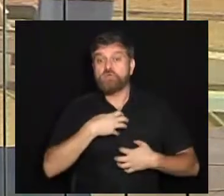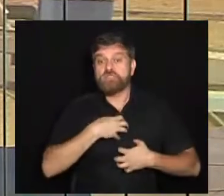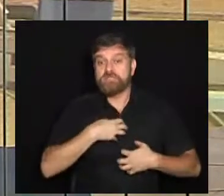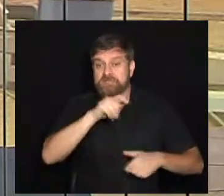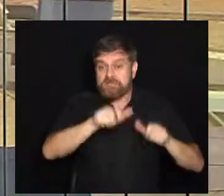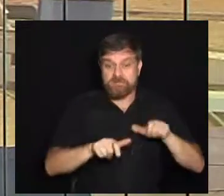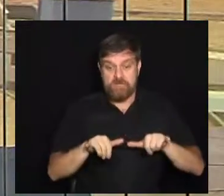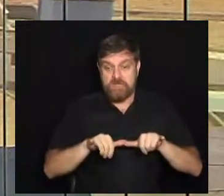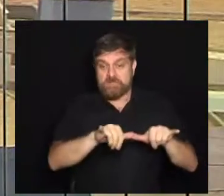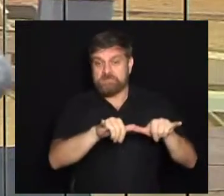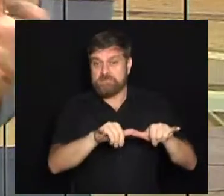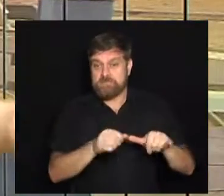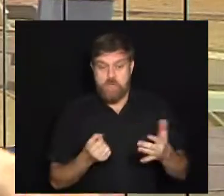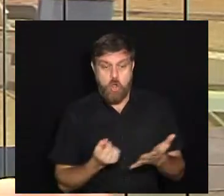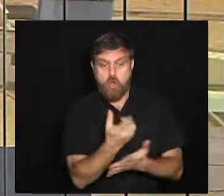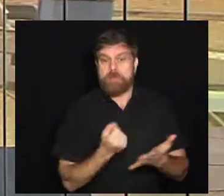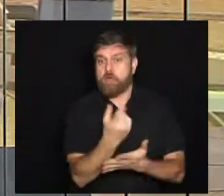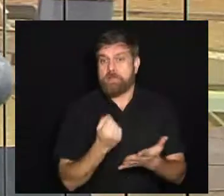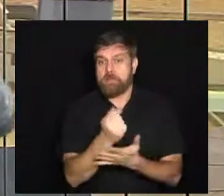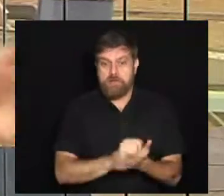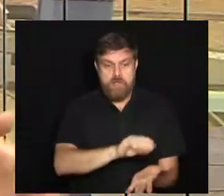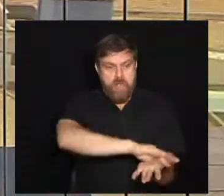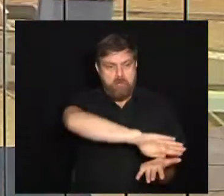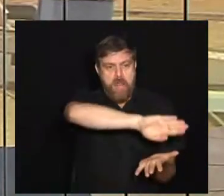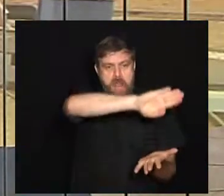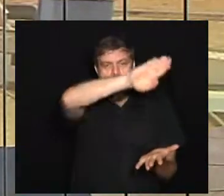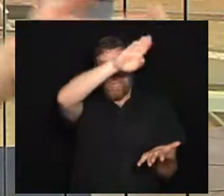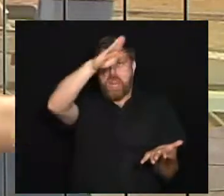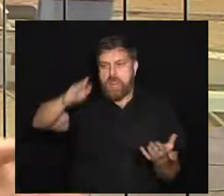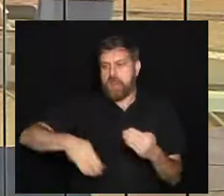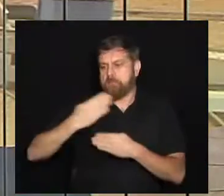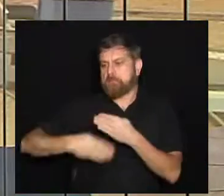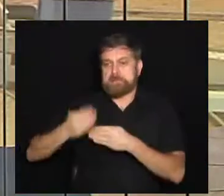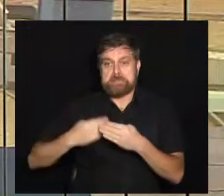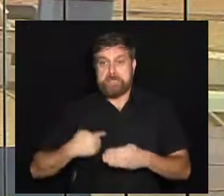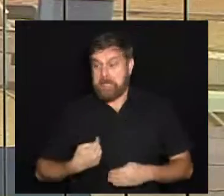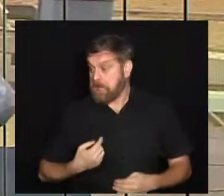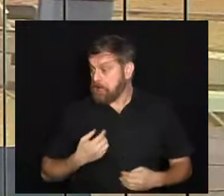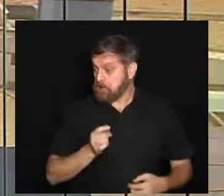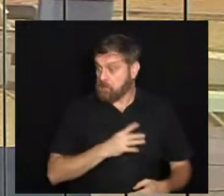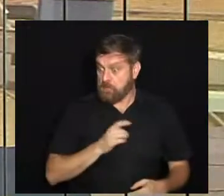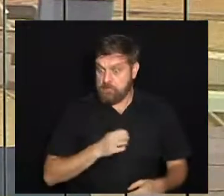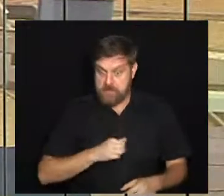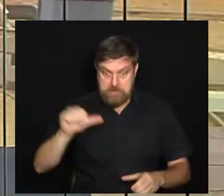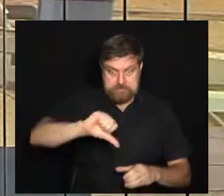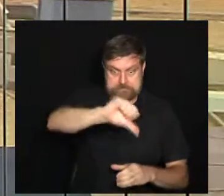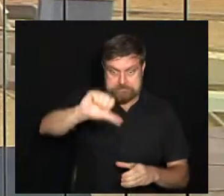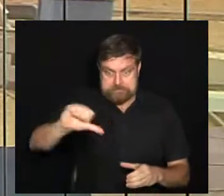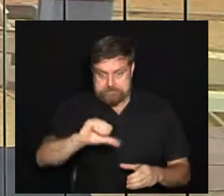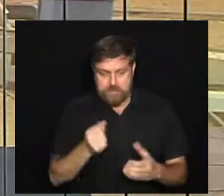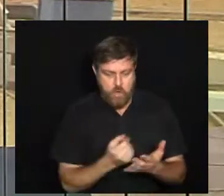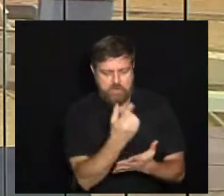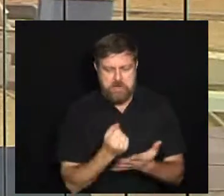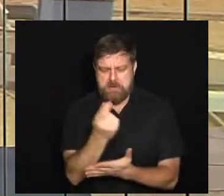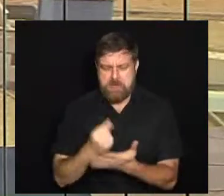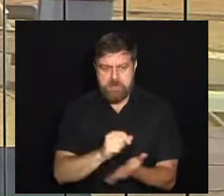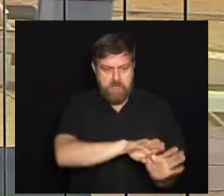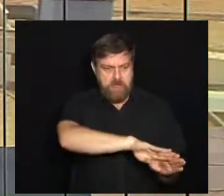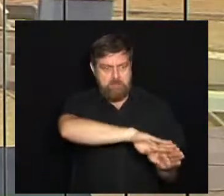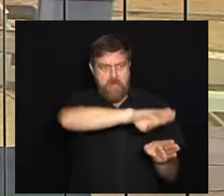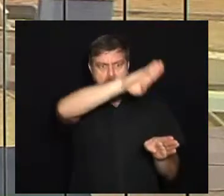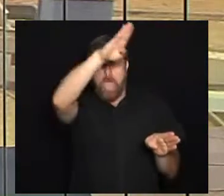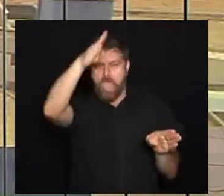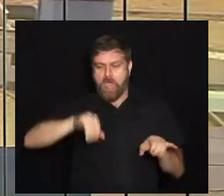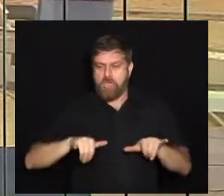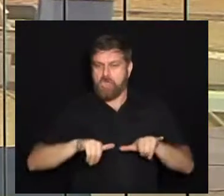pânico aí no supermercado e fazer uma grande compra de comida de papel higiênico de desinfetantes etc e tal né quando na verdade a gente